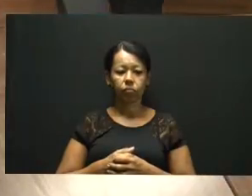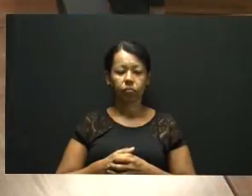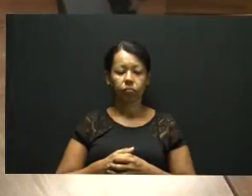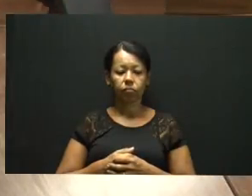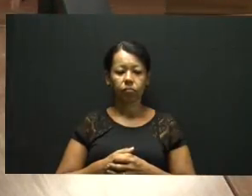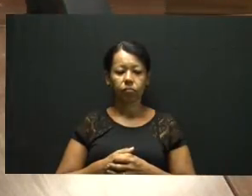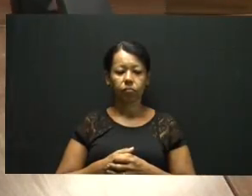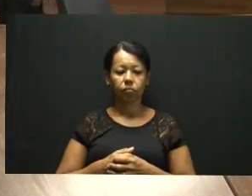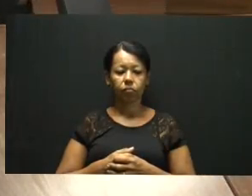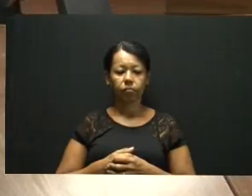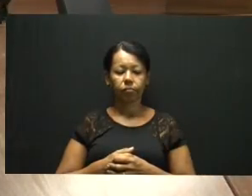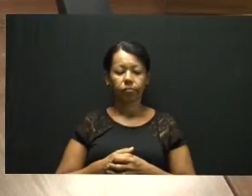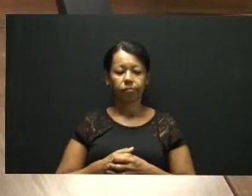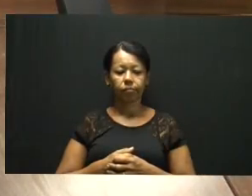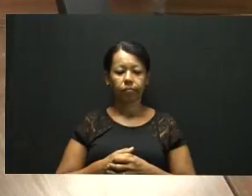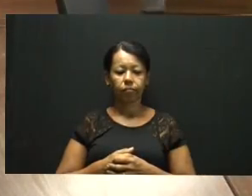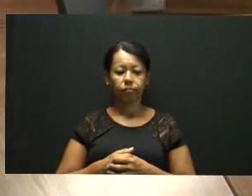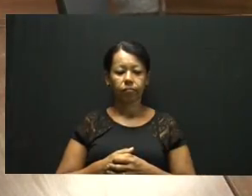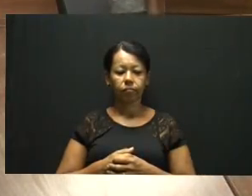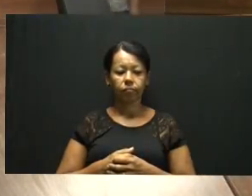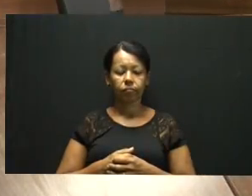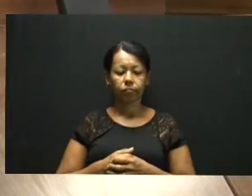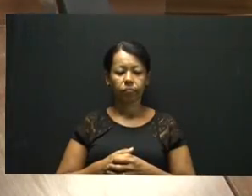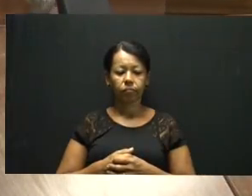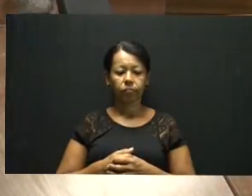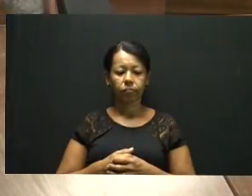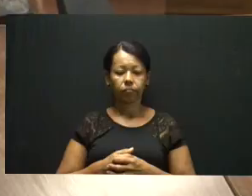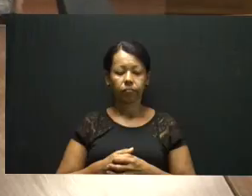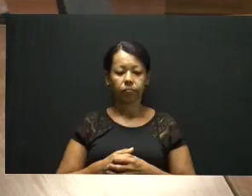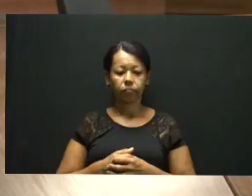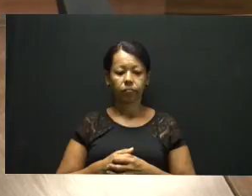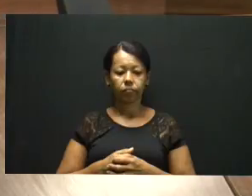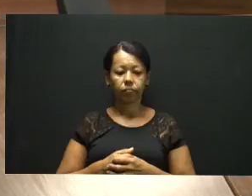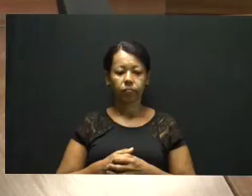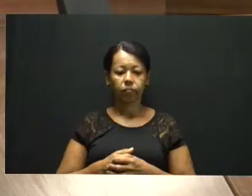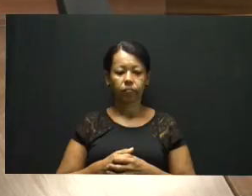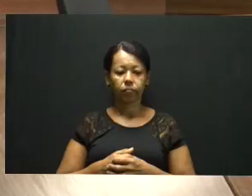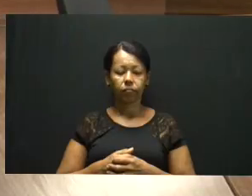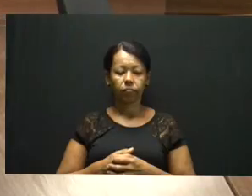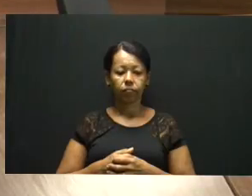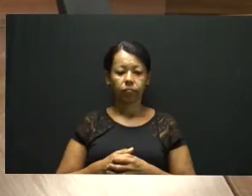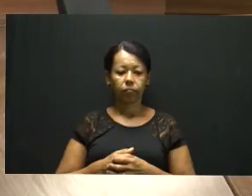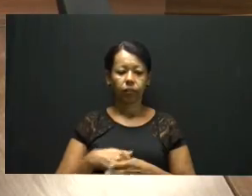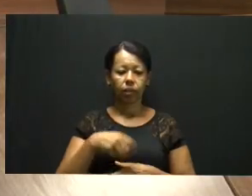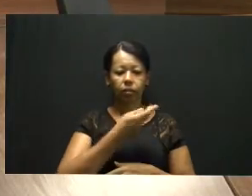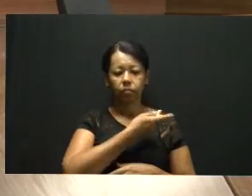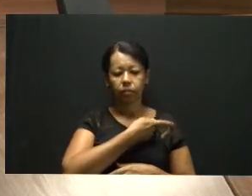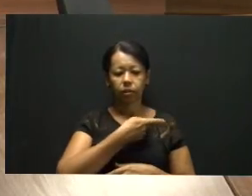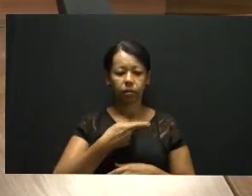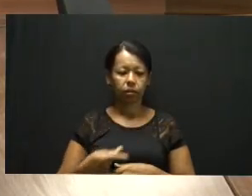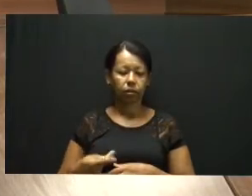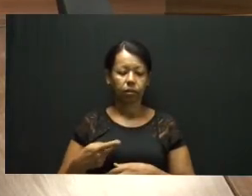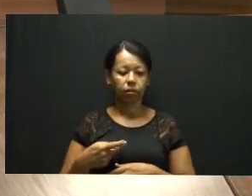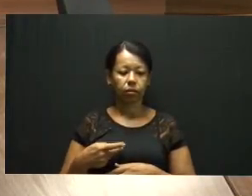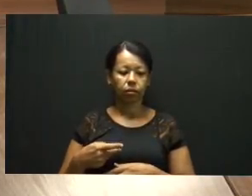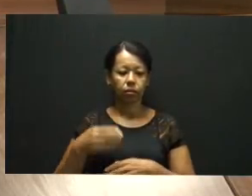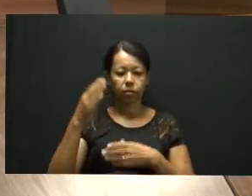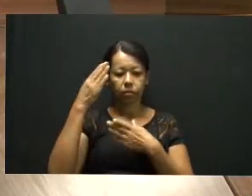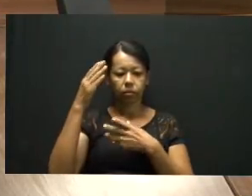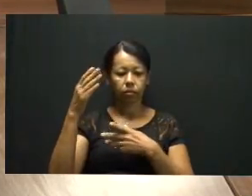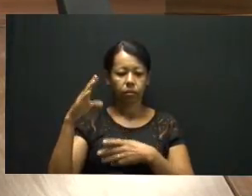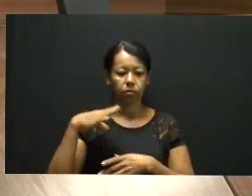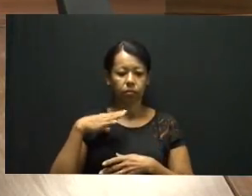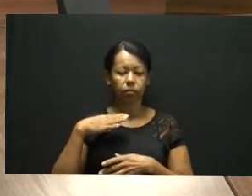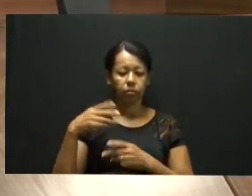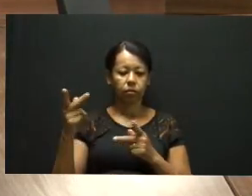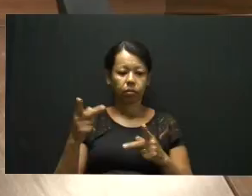favor. Senhor presidente, questão de ordem. Senhor presidente, gostaria de registrar os munícipes presentes que os